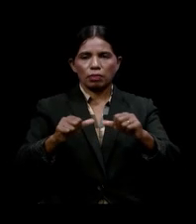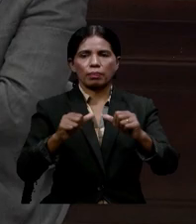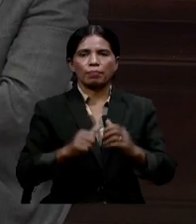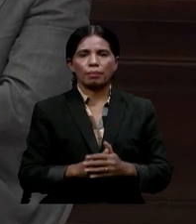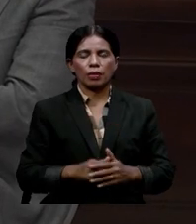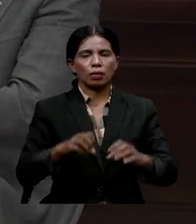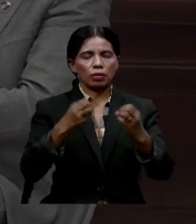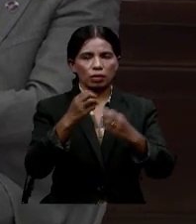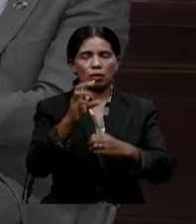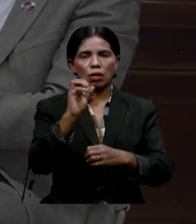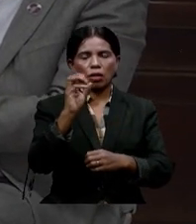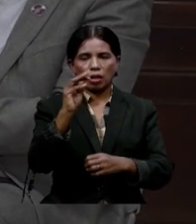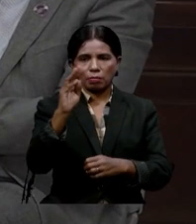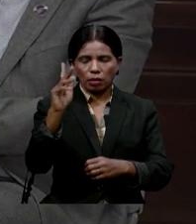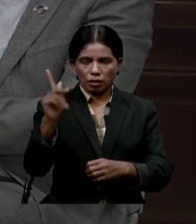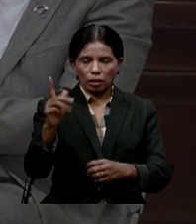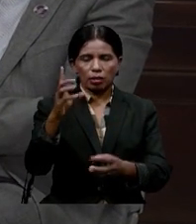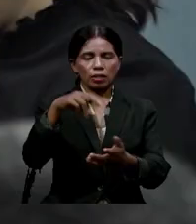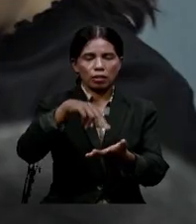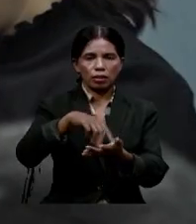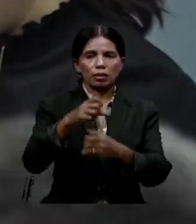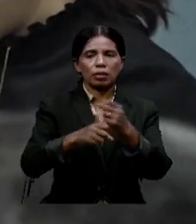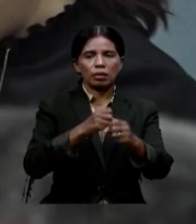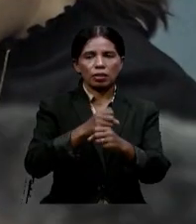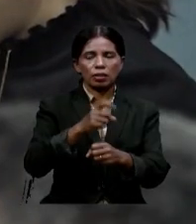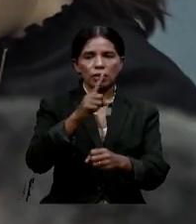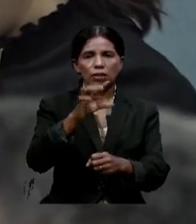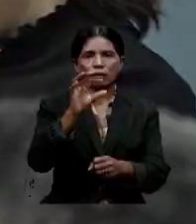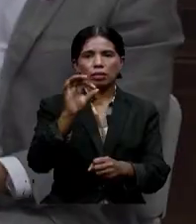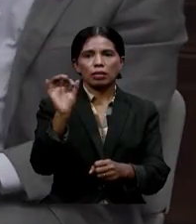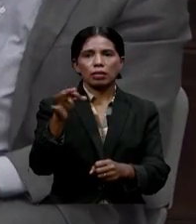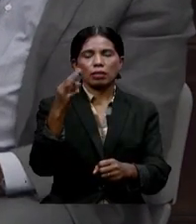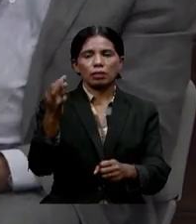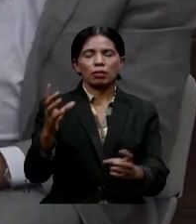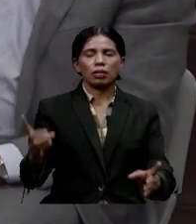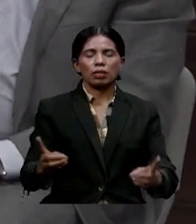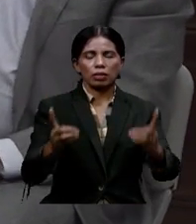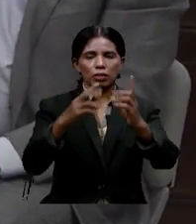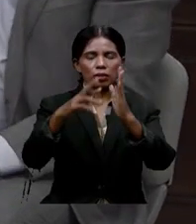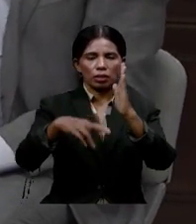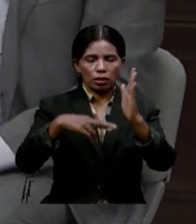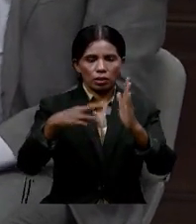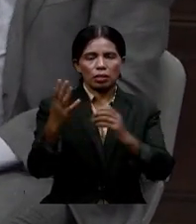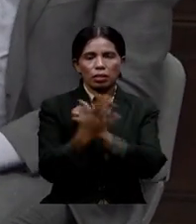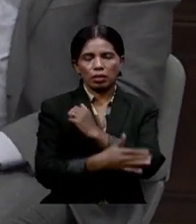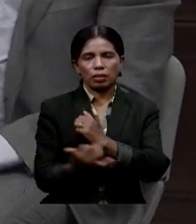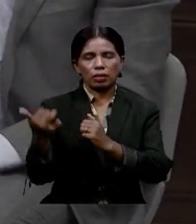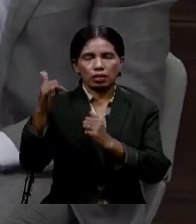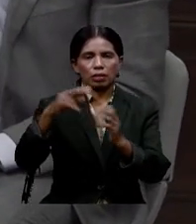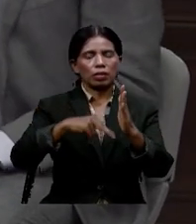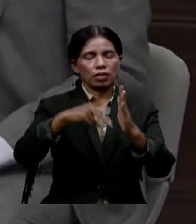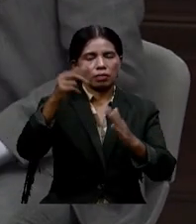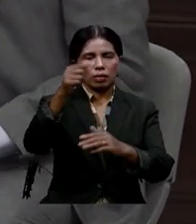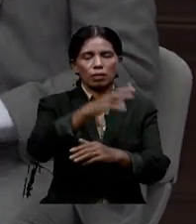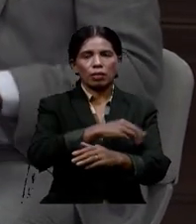Organisasi Mundial Komersio hari ia lorong ida Janeiro tinang rewida atau siasian resen lima ko dihasoru regra komersio antara nasang sira ia nivel global